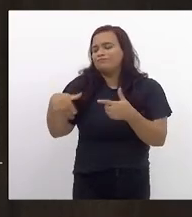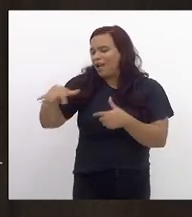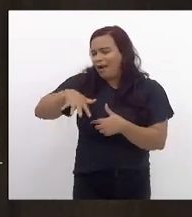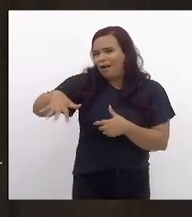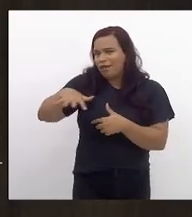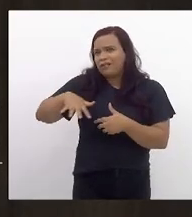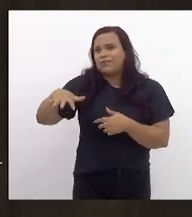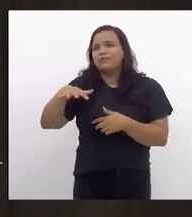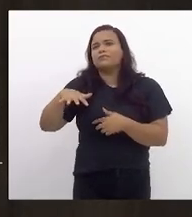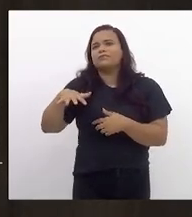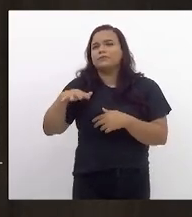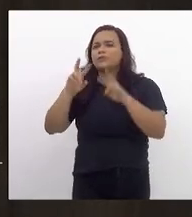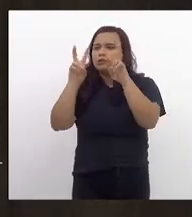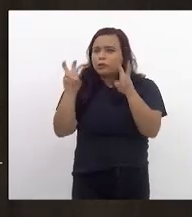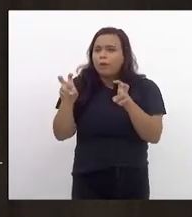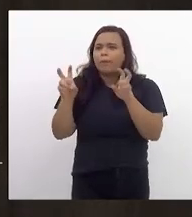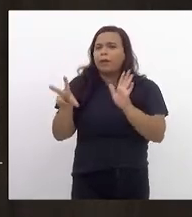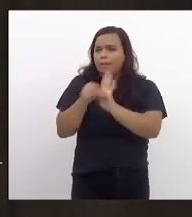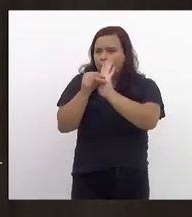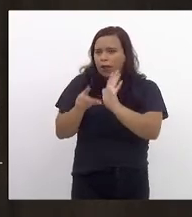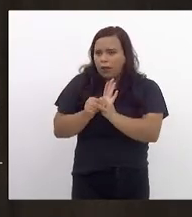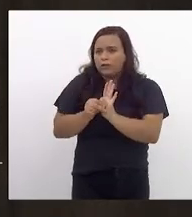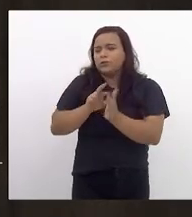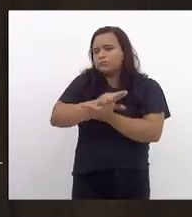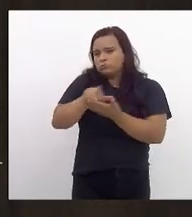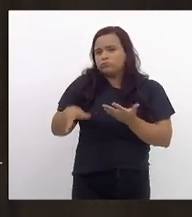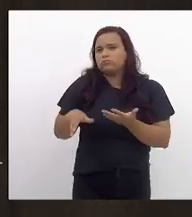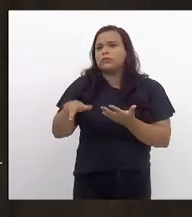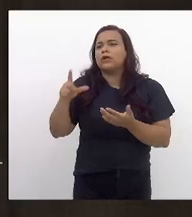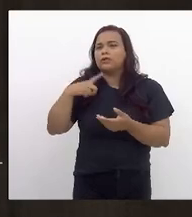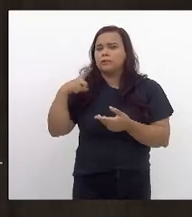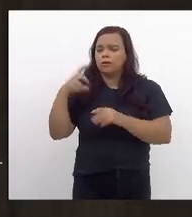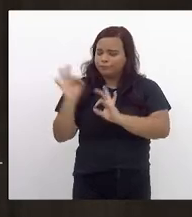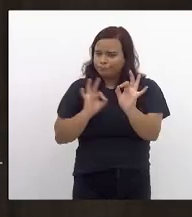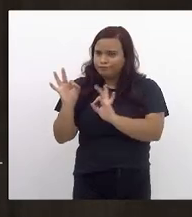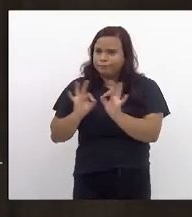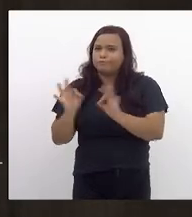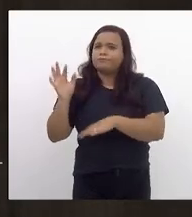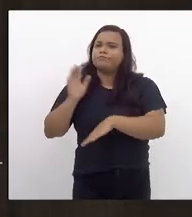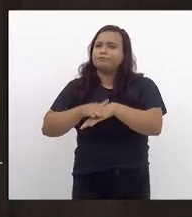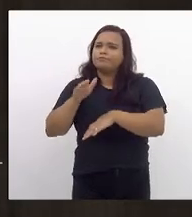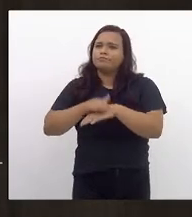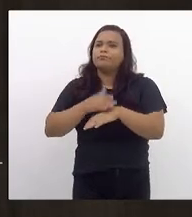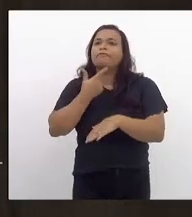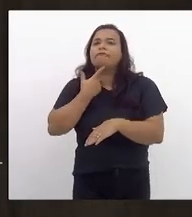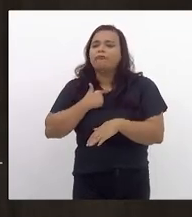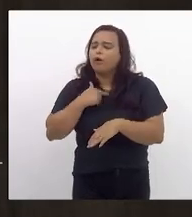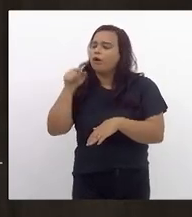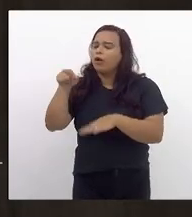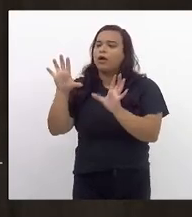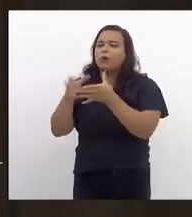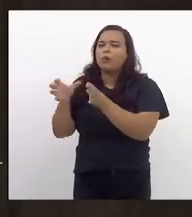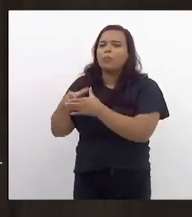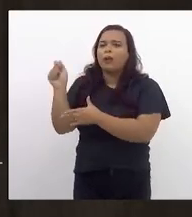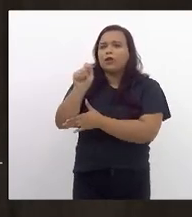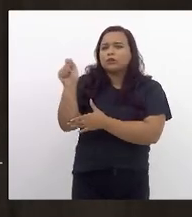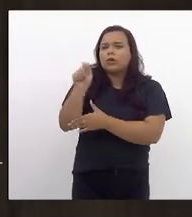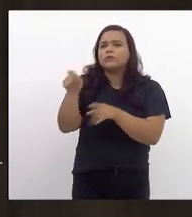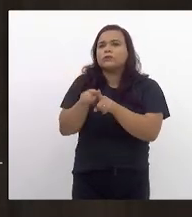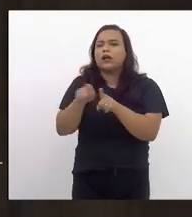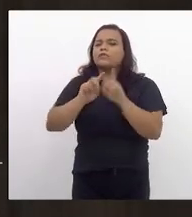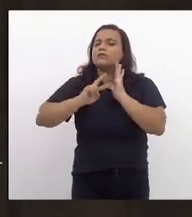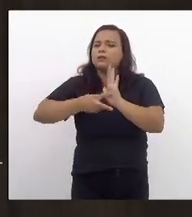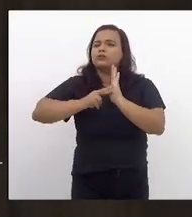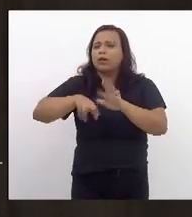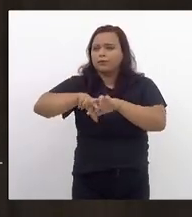esta questão sobre as emendas, ela foi equacionada pelo desejo das associações, dos sindicatos, que